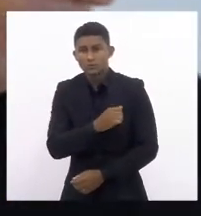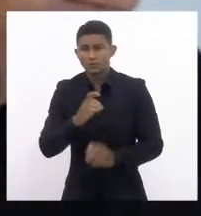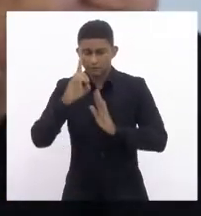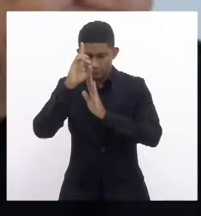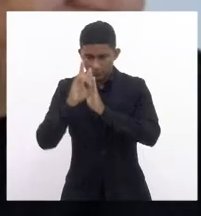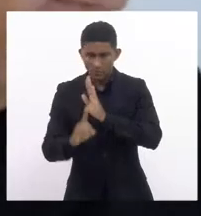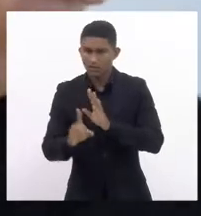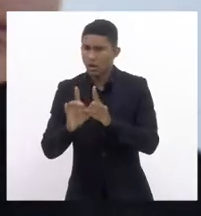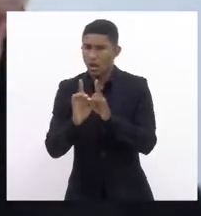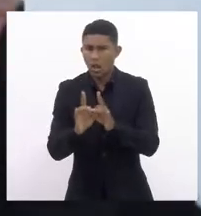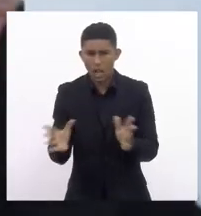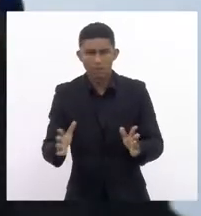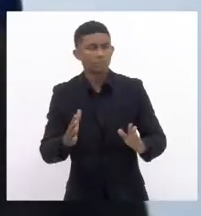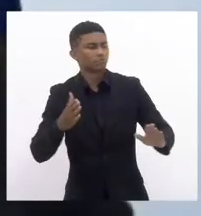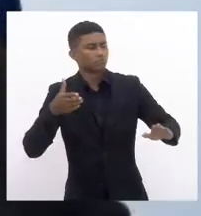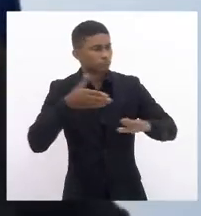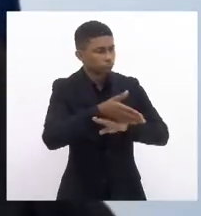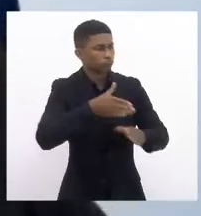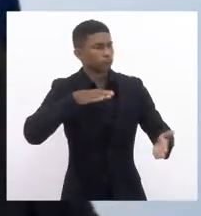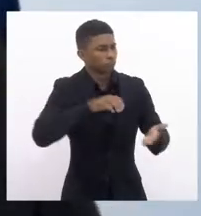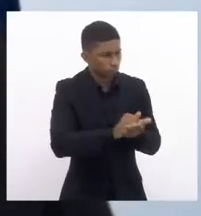deficiência.